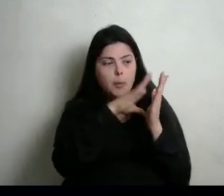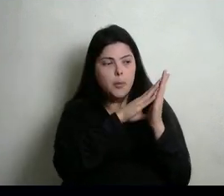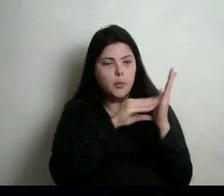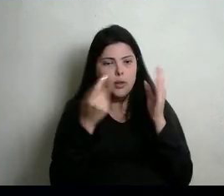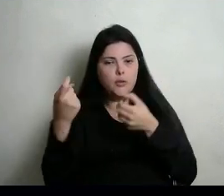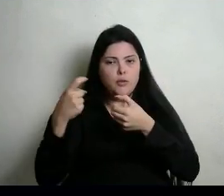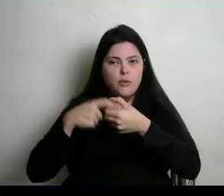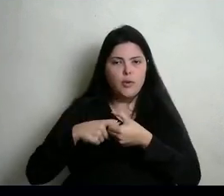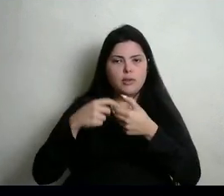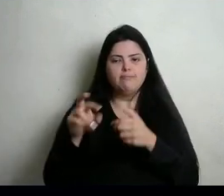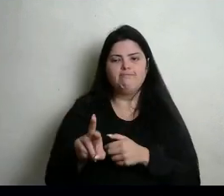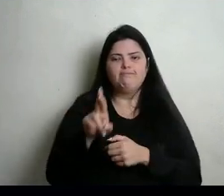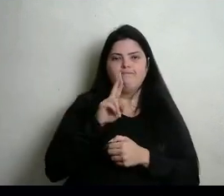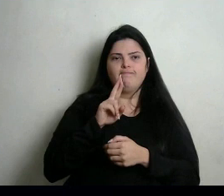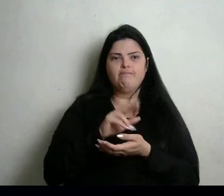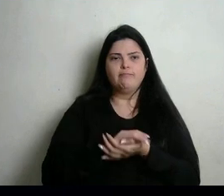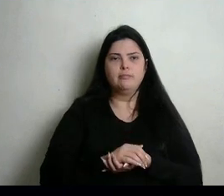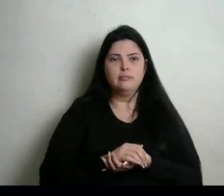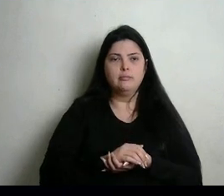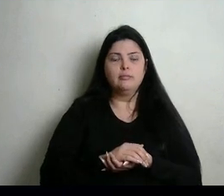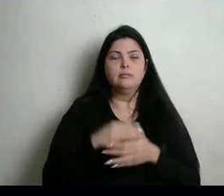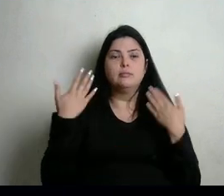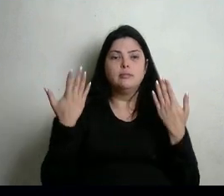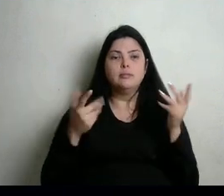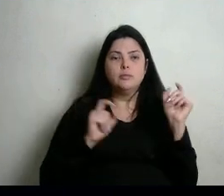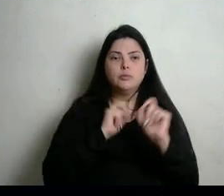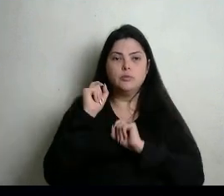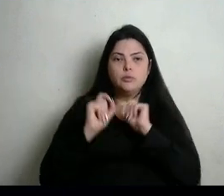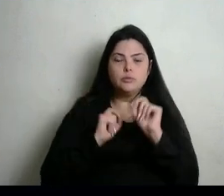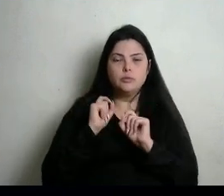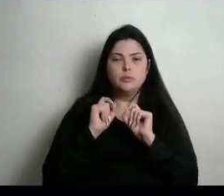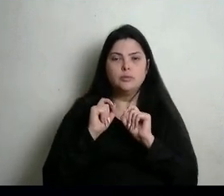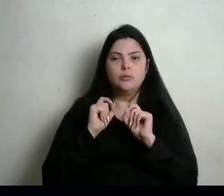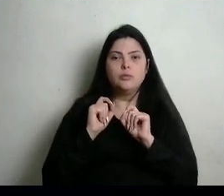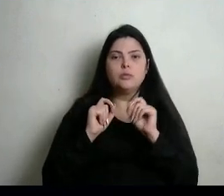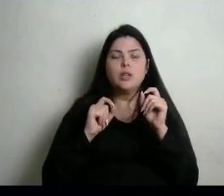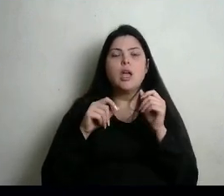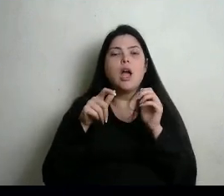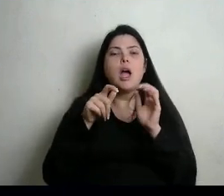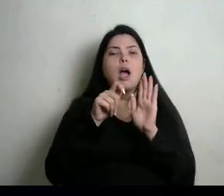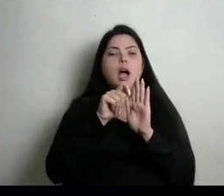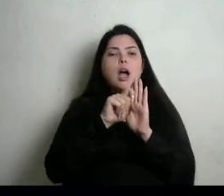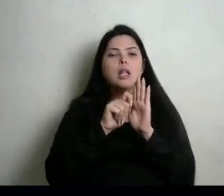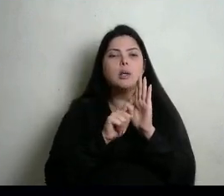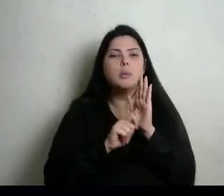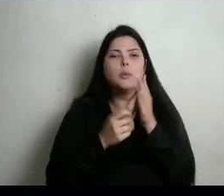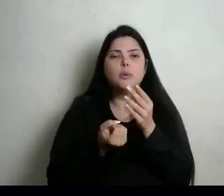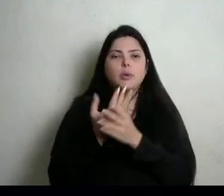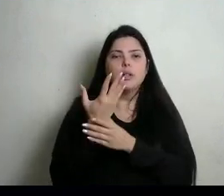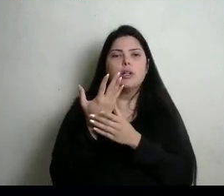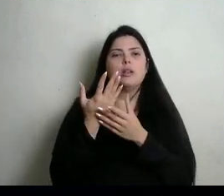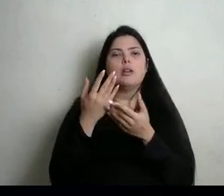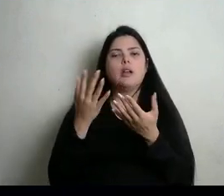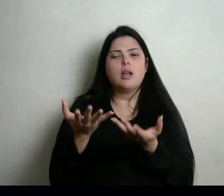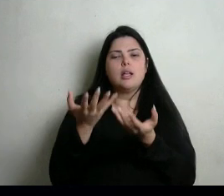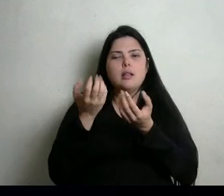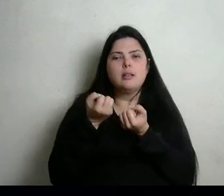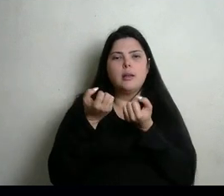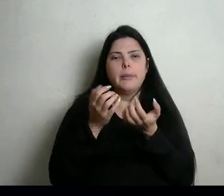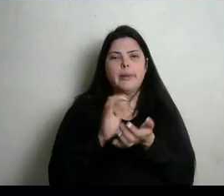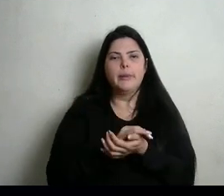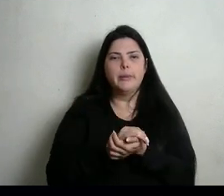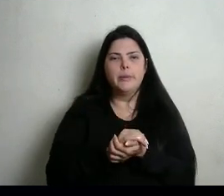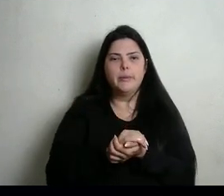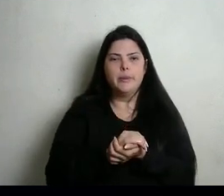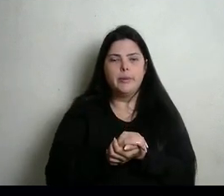resposta. Aqui, quais são os atributos que o Create Completion ele recebe